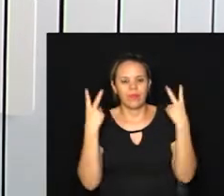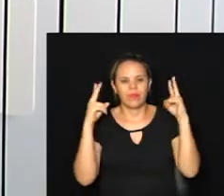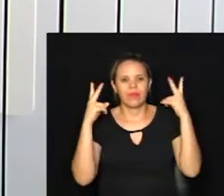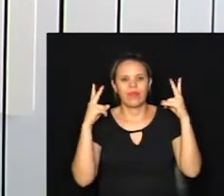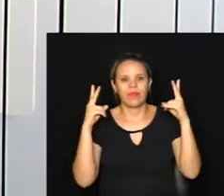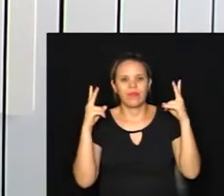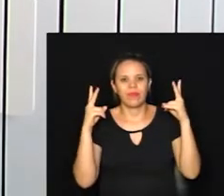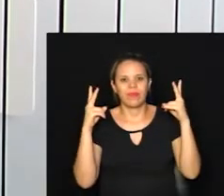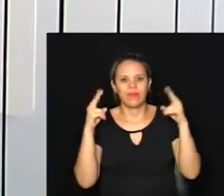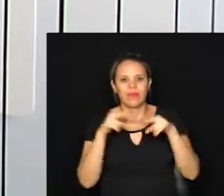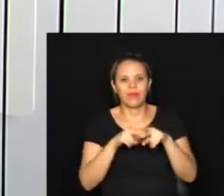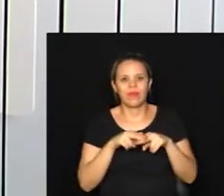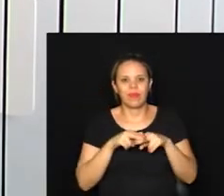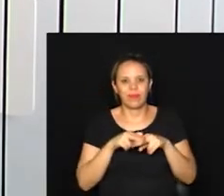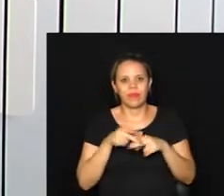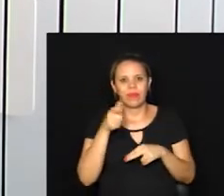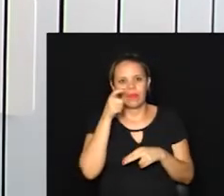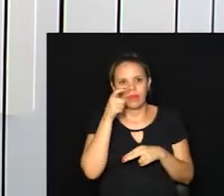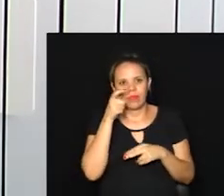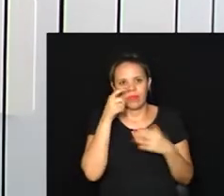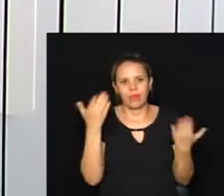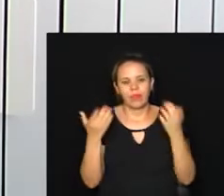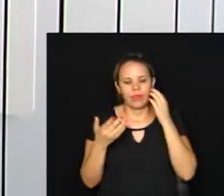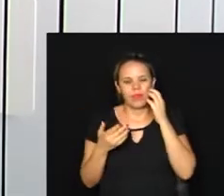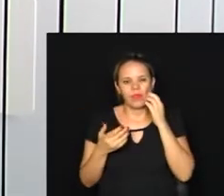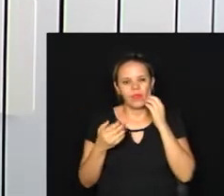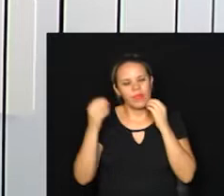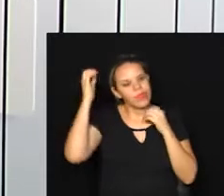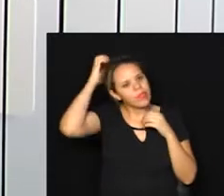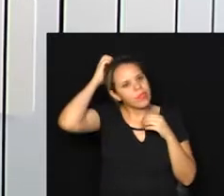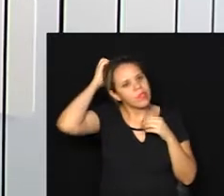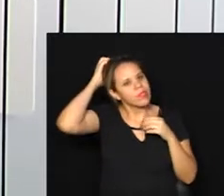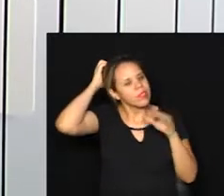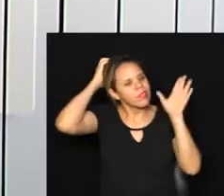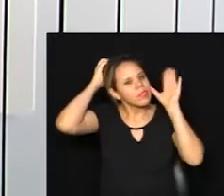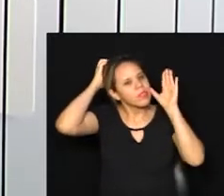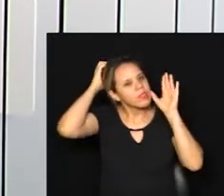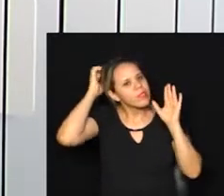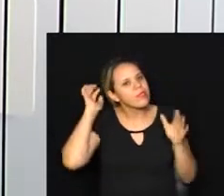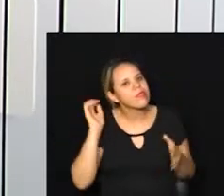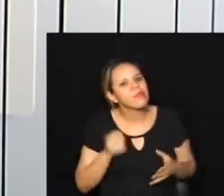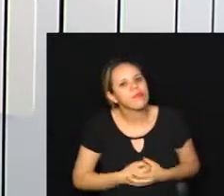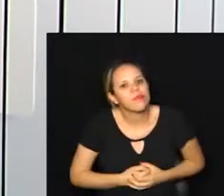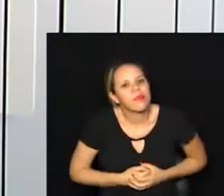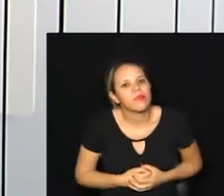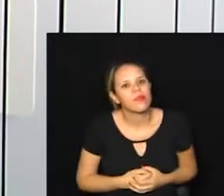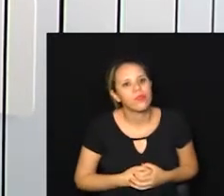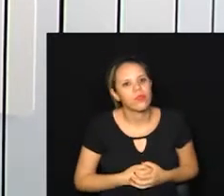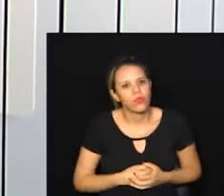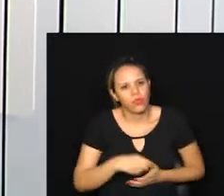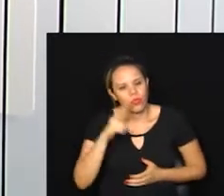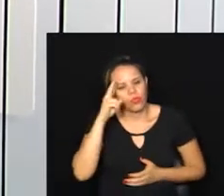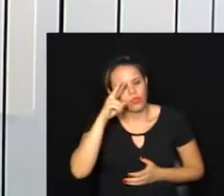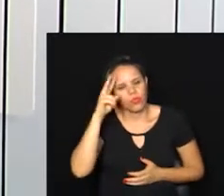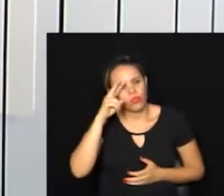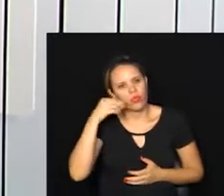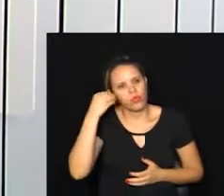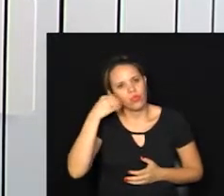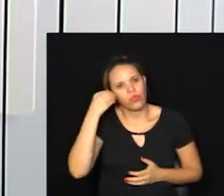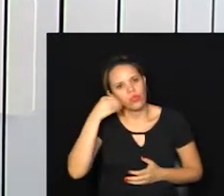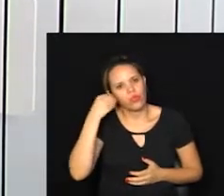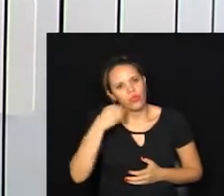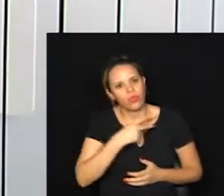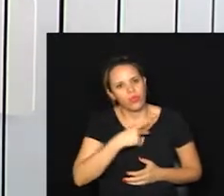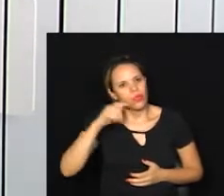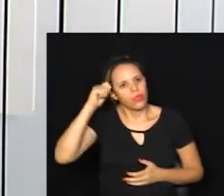né? Por isso, nós vamos ouvir agora uma curiosidade, né? Um historiador da Ponte, um historiador